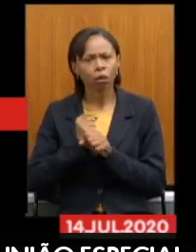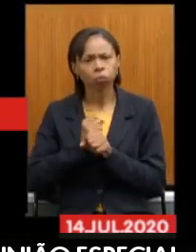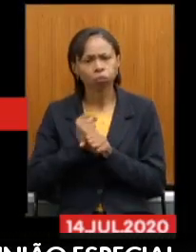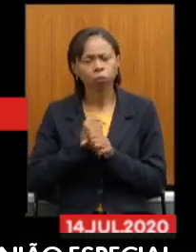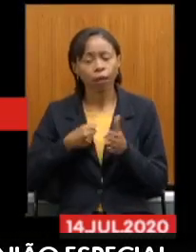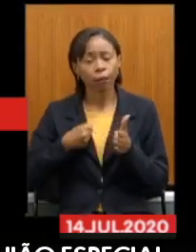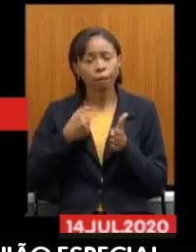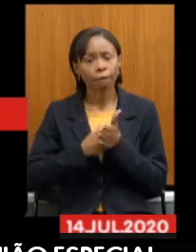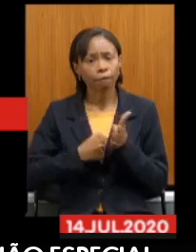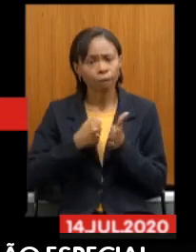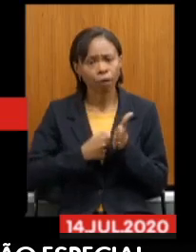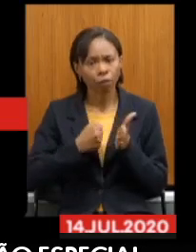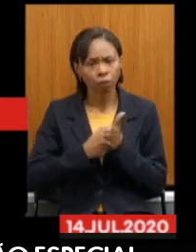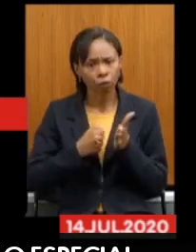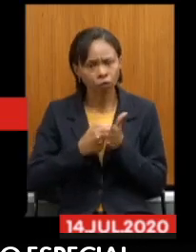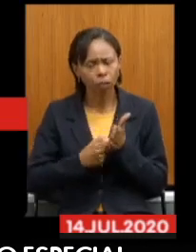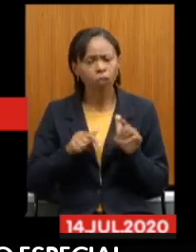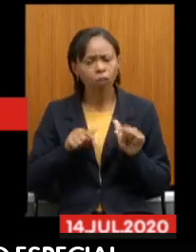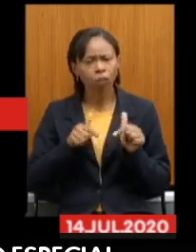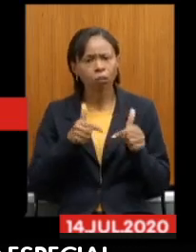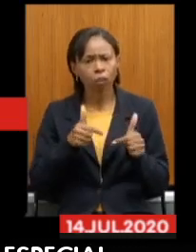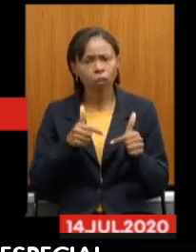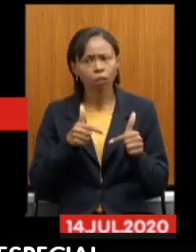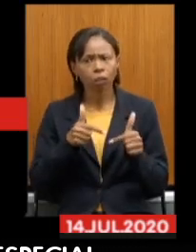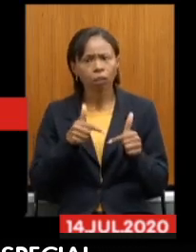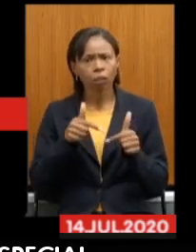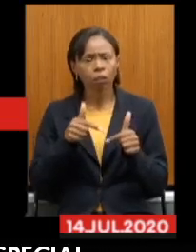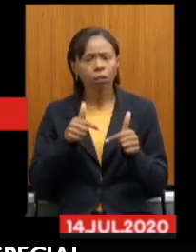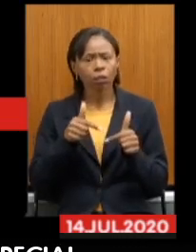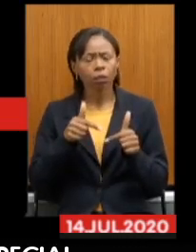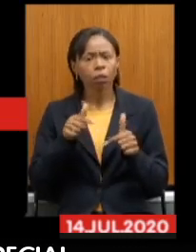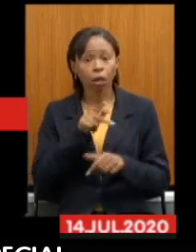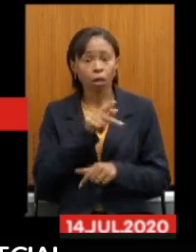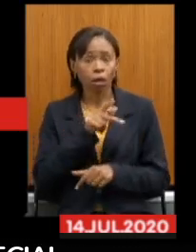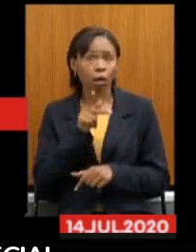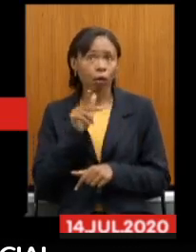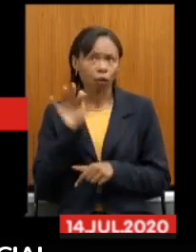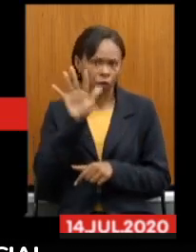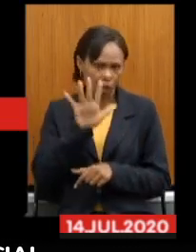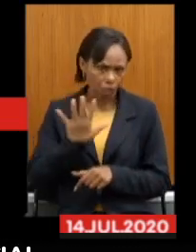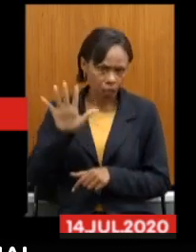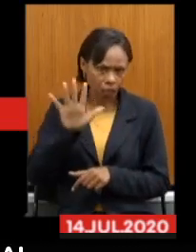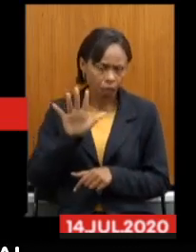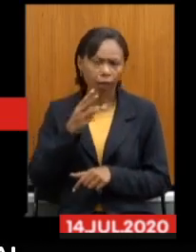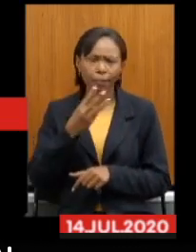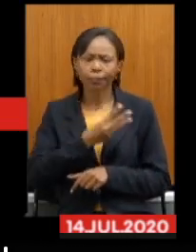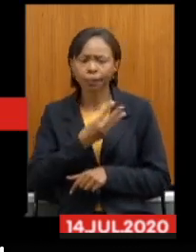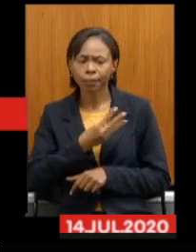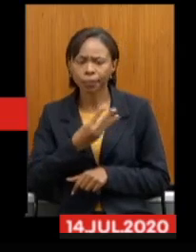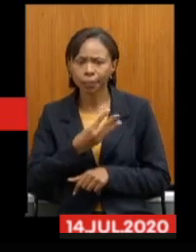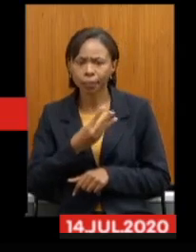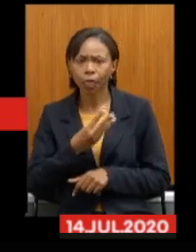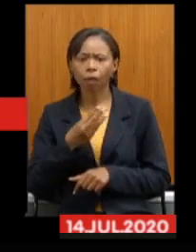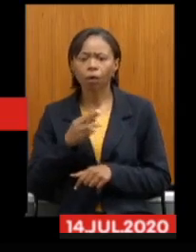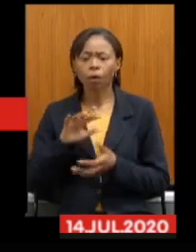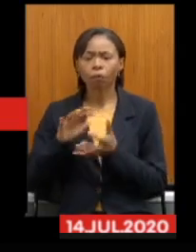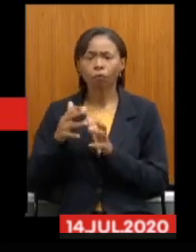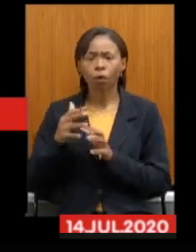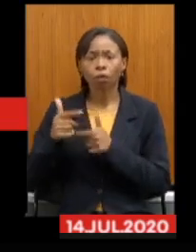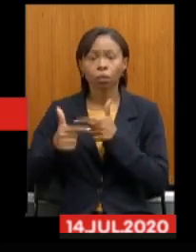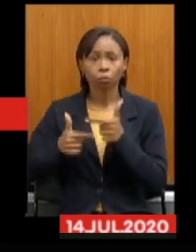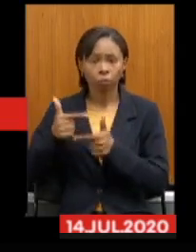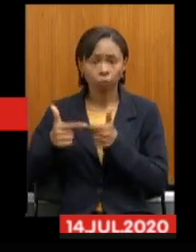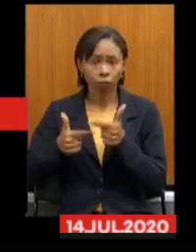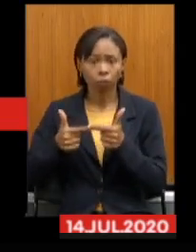como aconteceu na da Previdência a nível federal, a terceirização, reforma trabalhista, foram argumentos